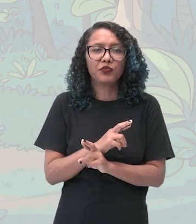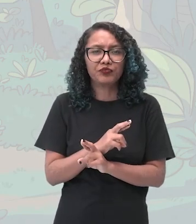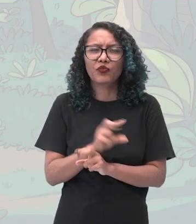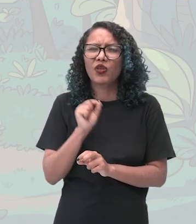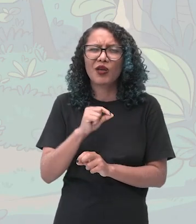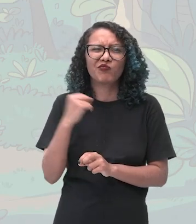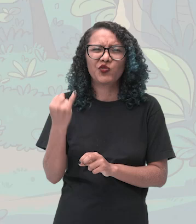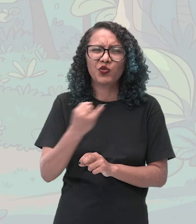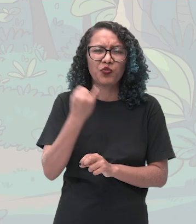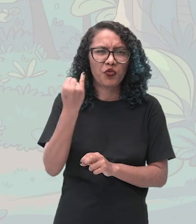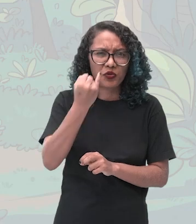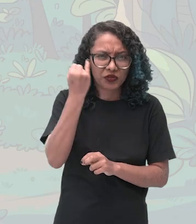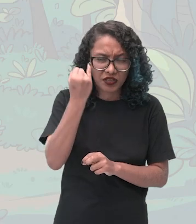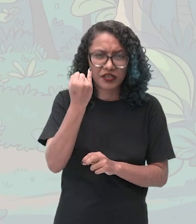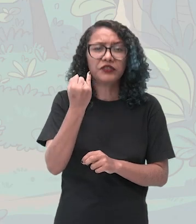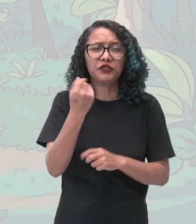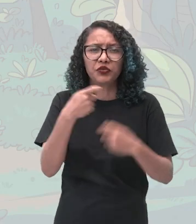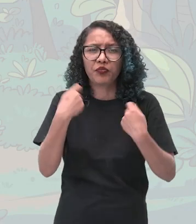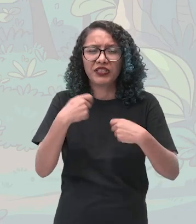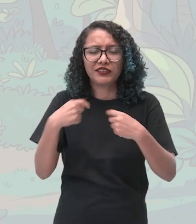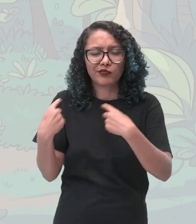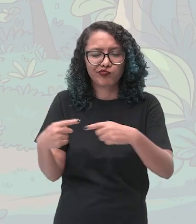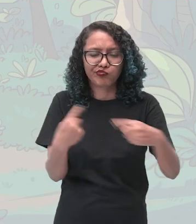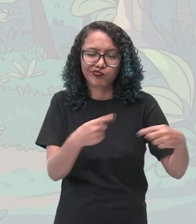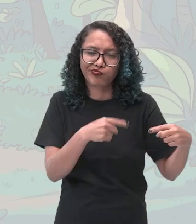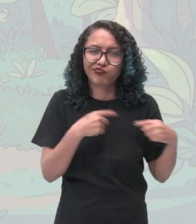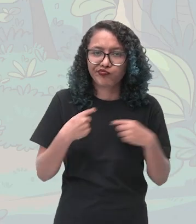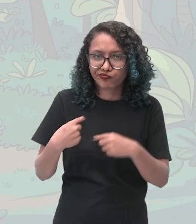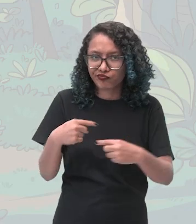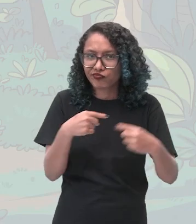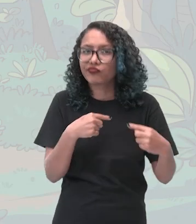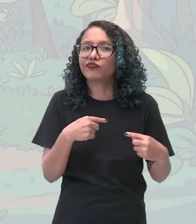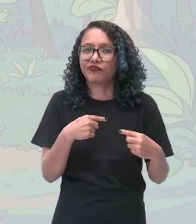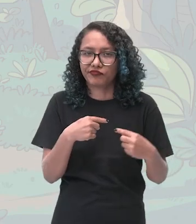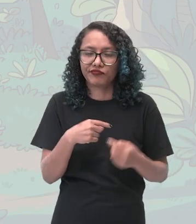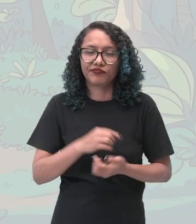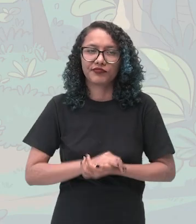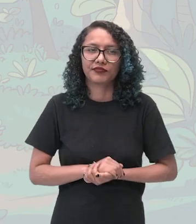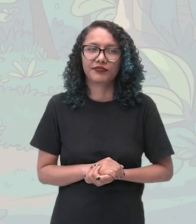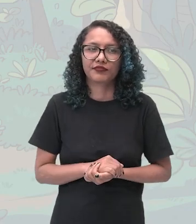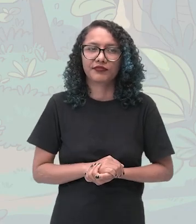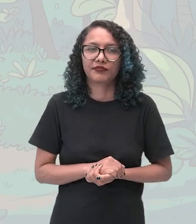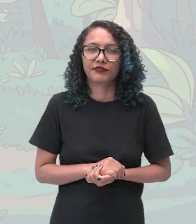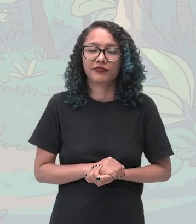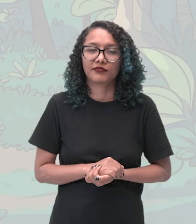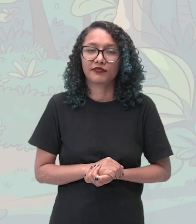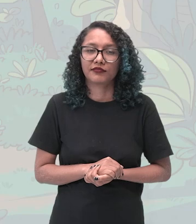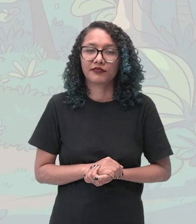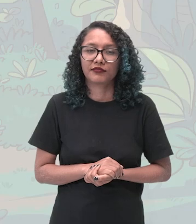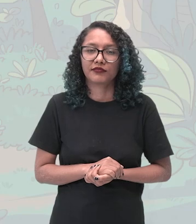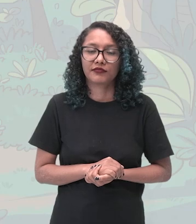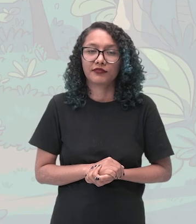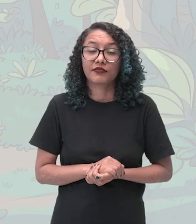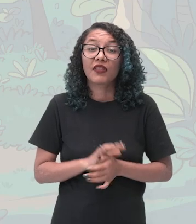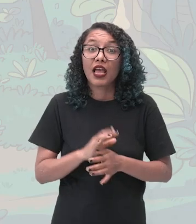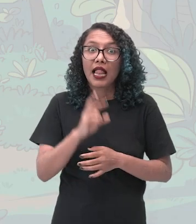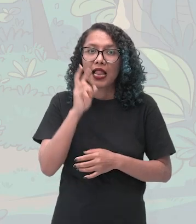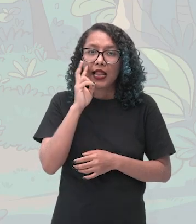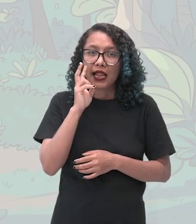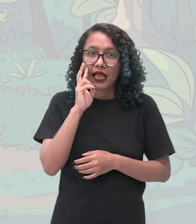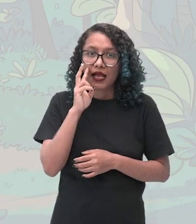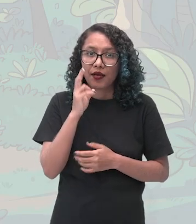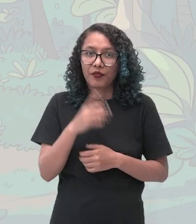gente abordar aqui essas questões, ok? Lembrem disso, é um direito